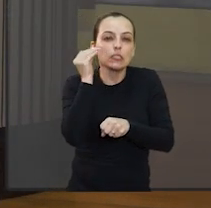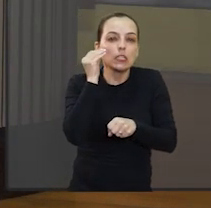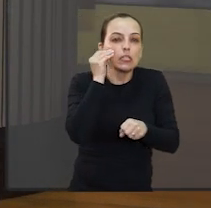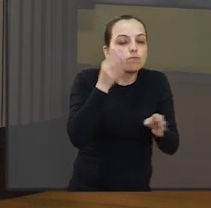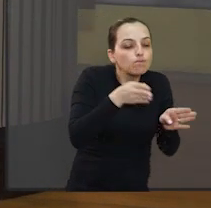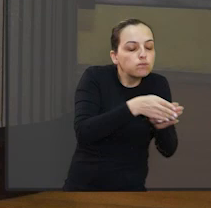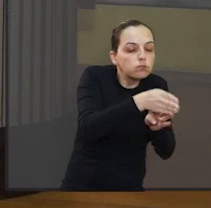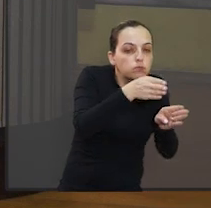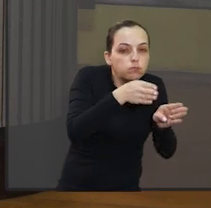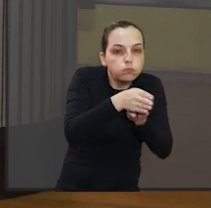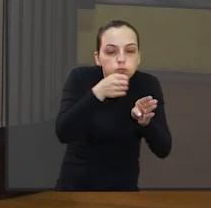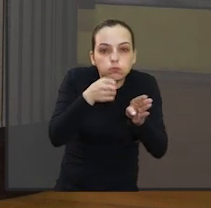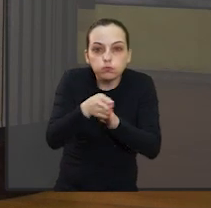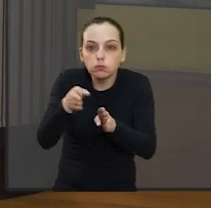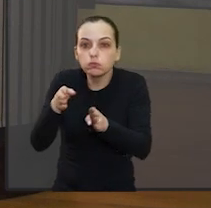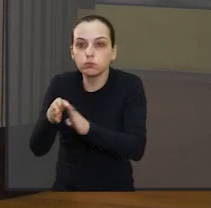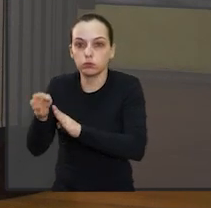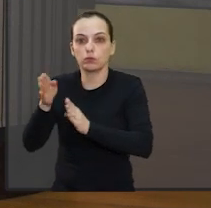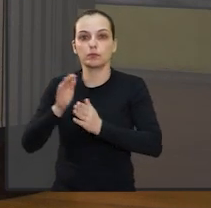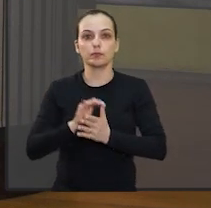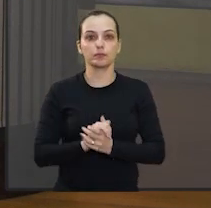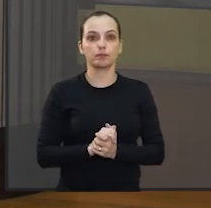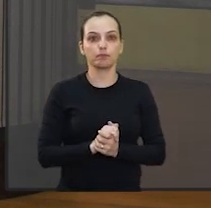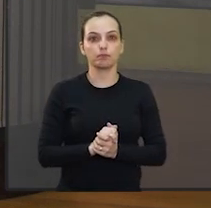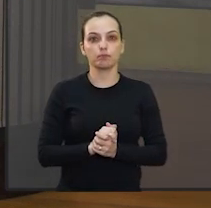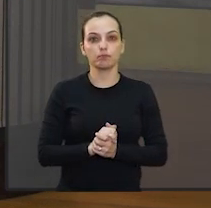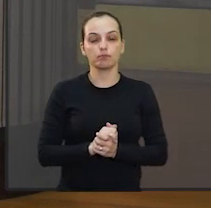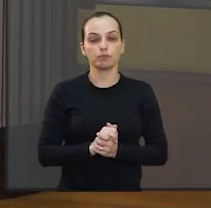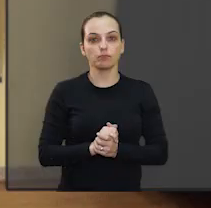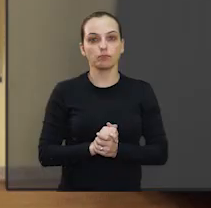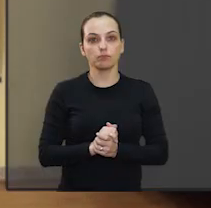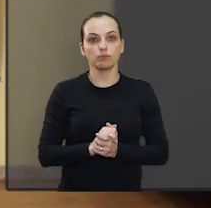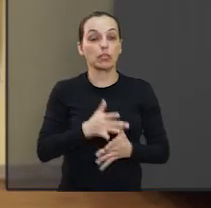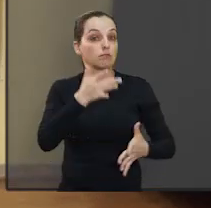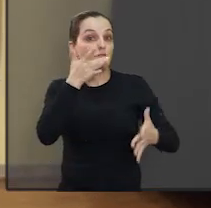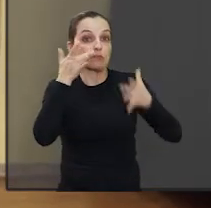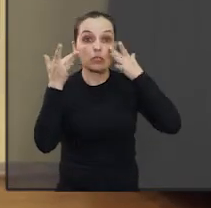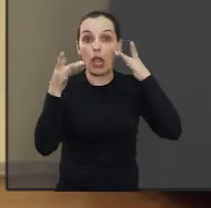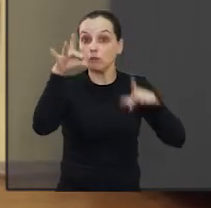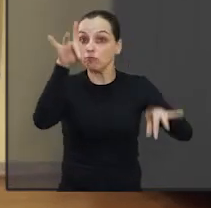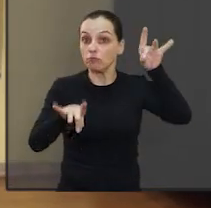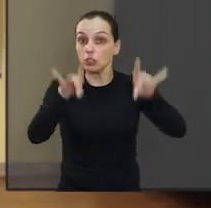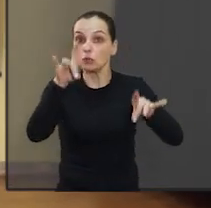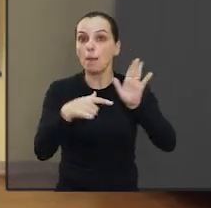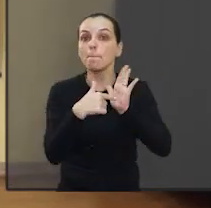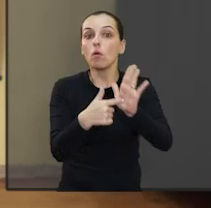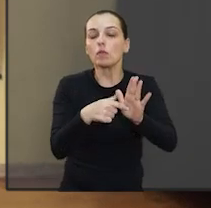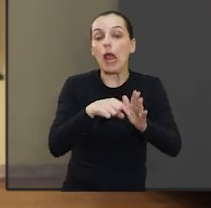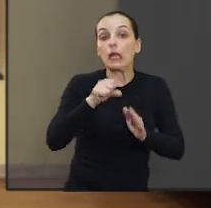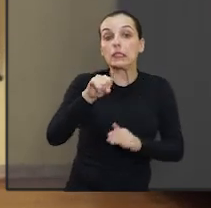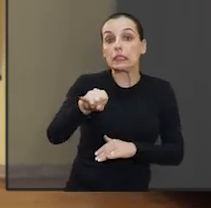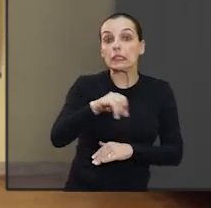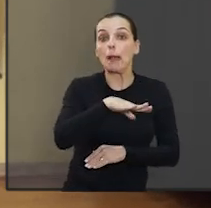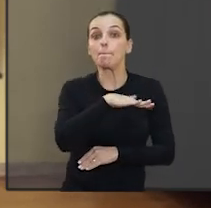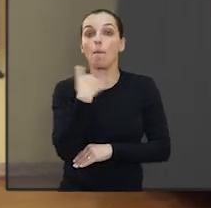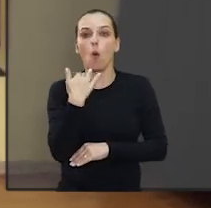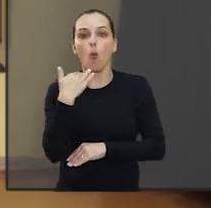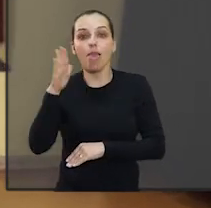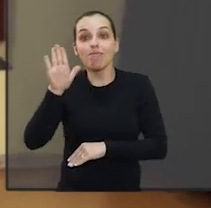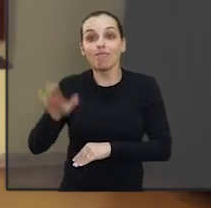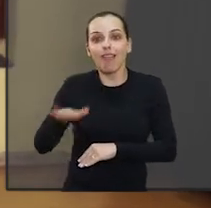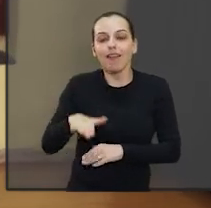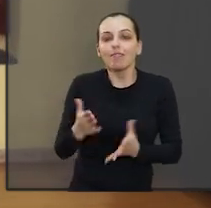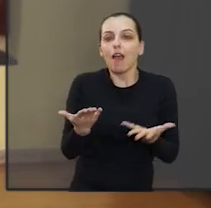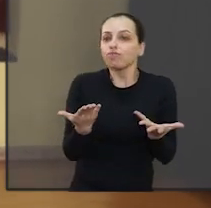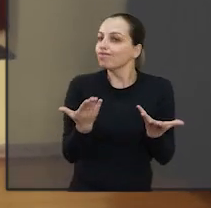a poesia, o lirismo, né? Aquela música mais legal, a situação mais delicada, vai ter morte, mas vai